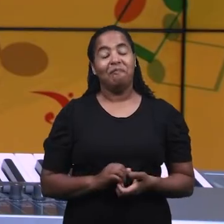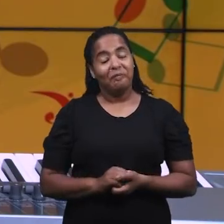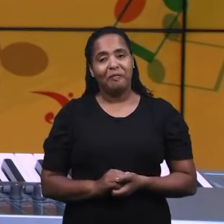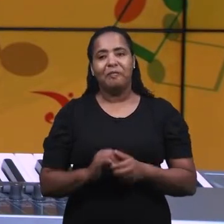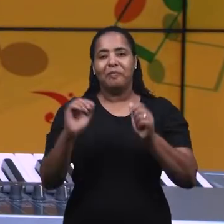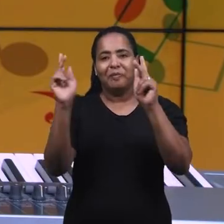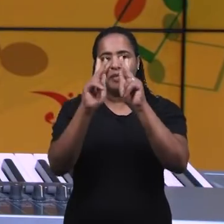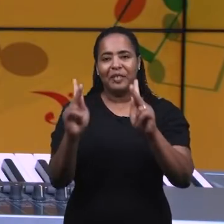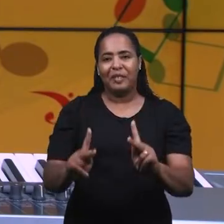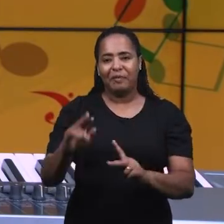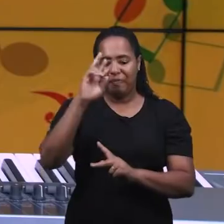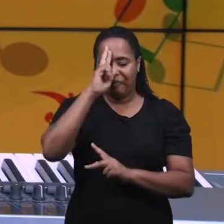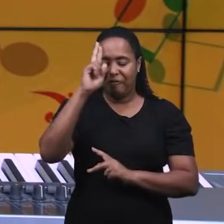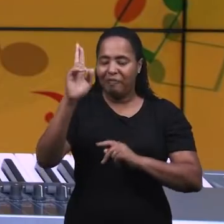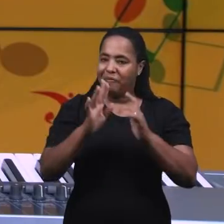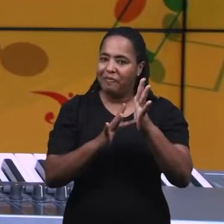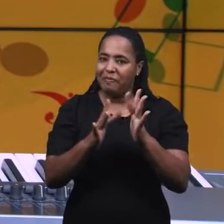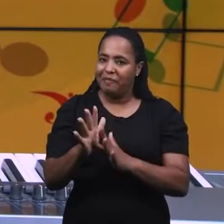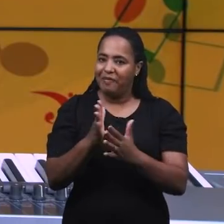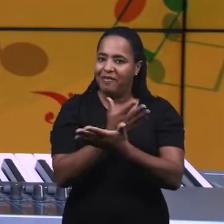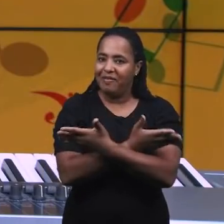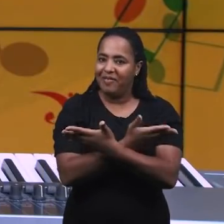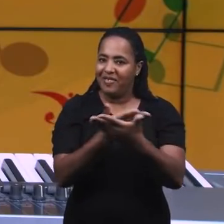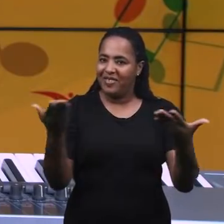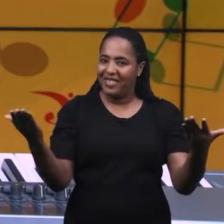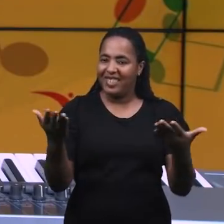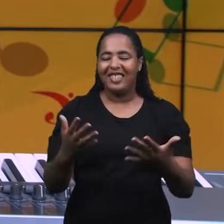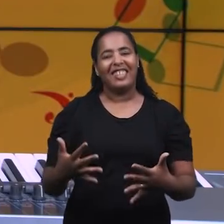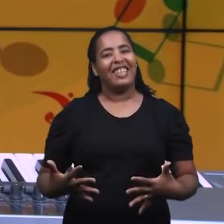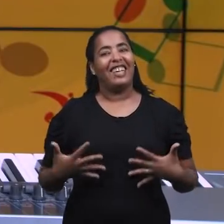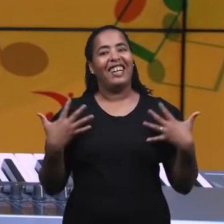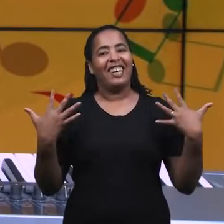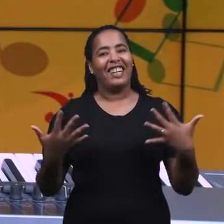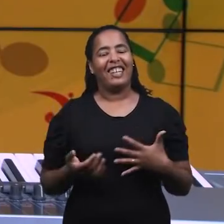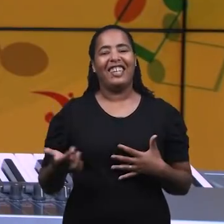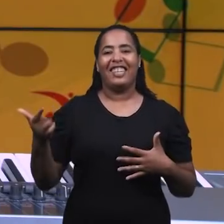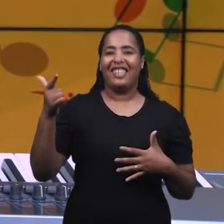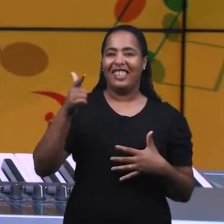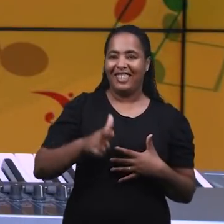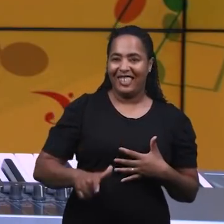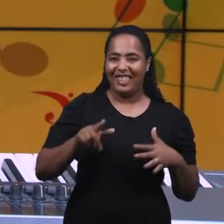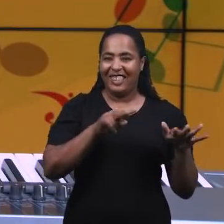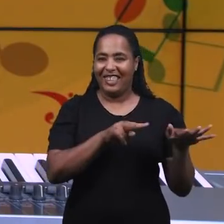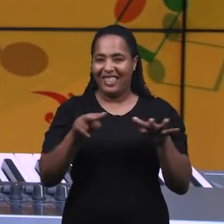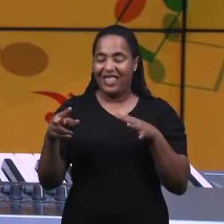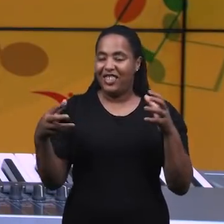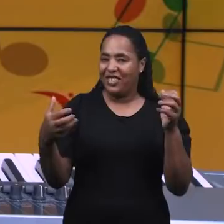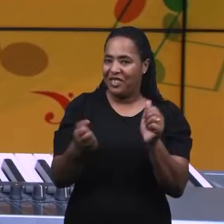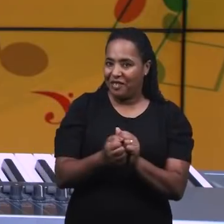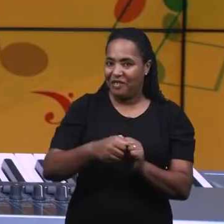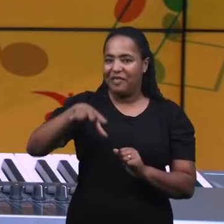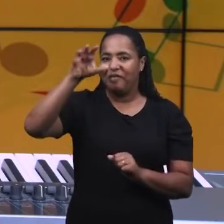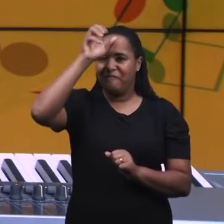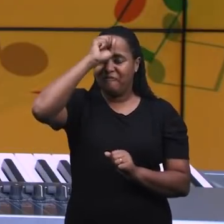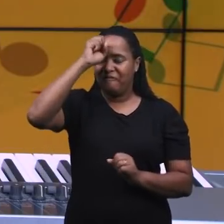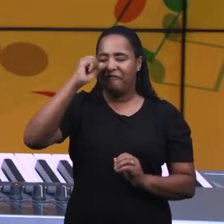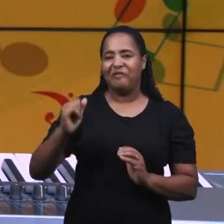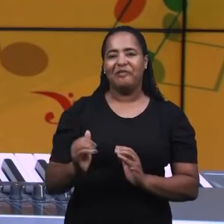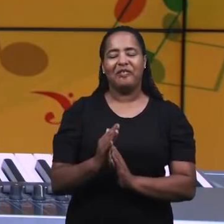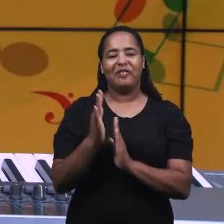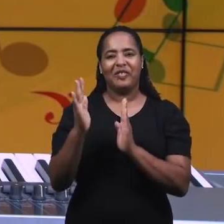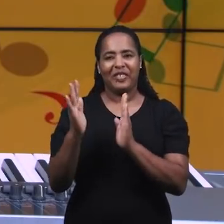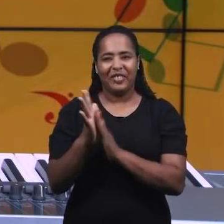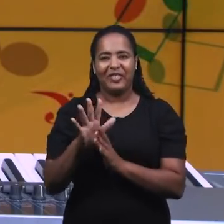A paz do Senhor a todos. É uma alegria estarmos mais uma semana juntos, aprendendo